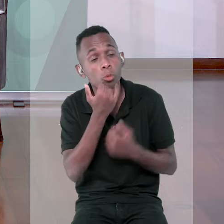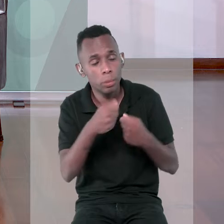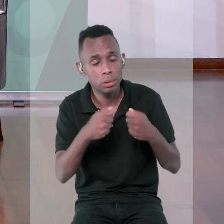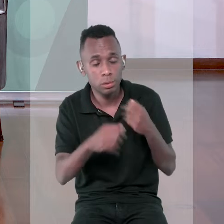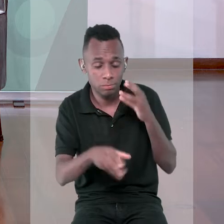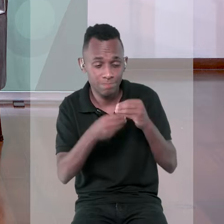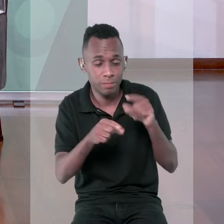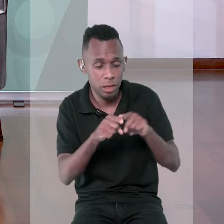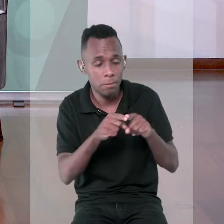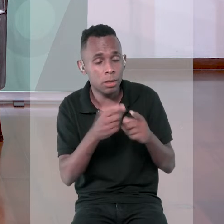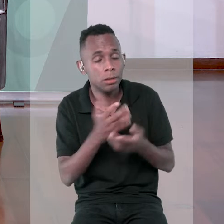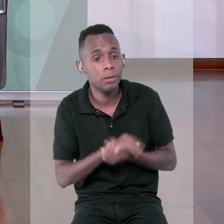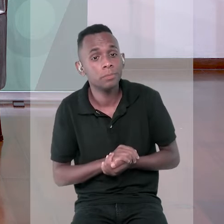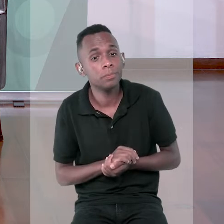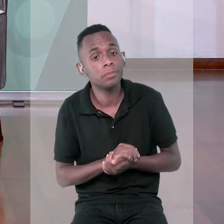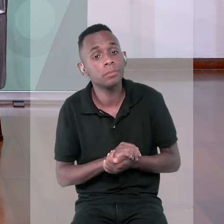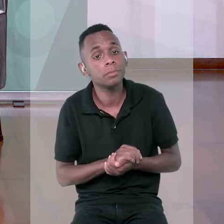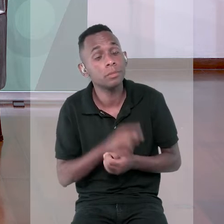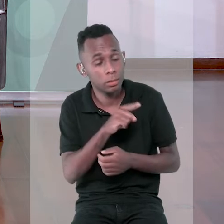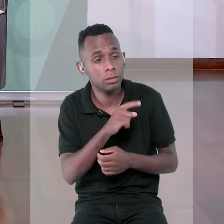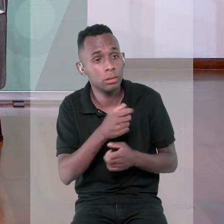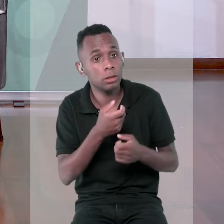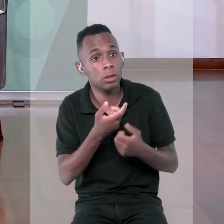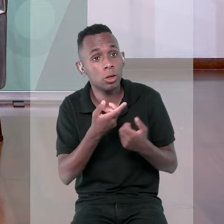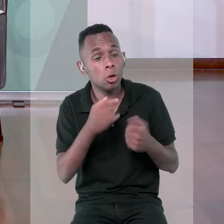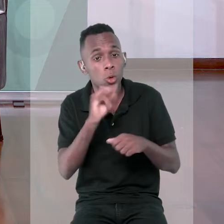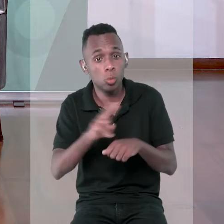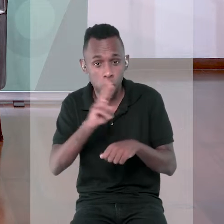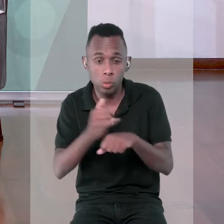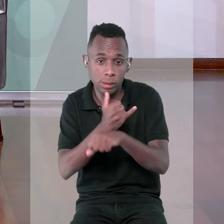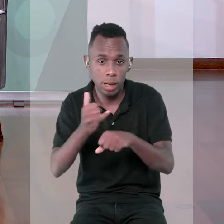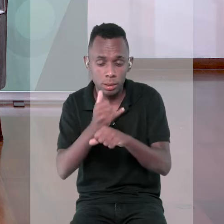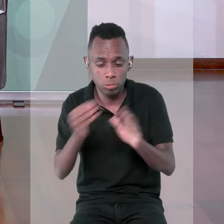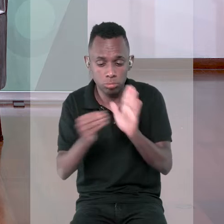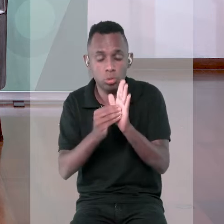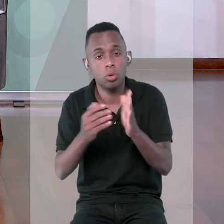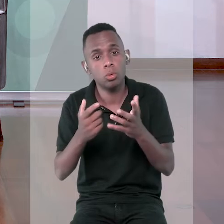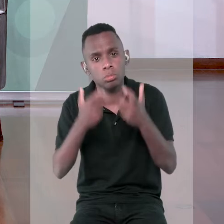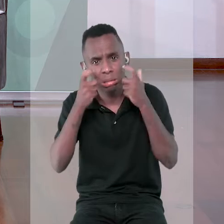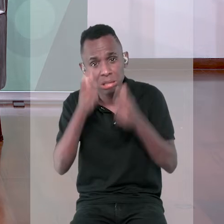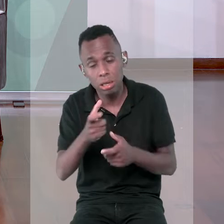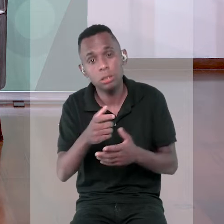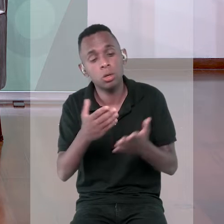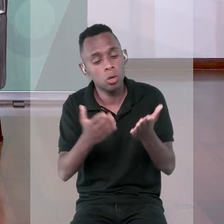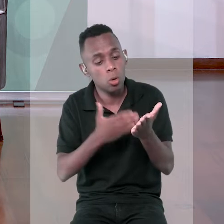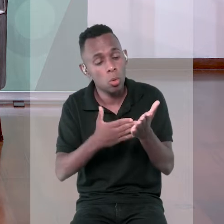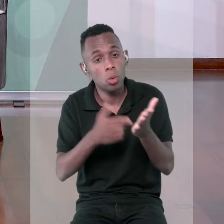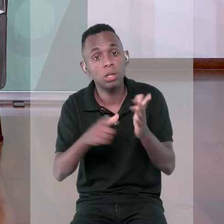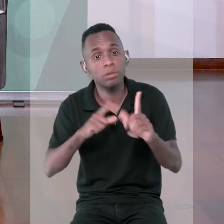falar isso, que é uma coisa super importante. A Isabelle usou um recurso no livro interessantíssimo. O livro é cheio de